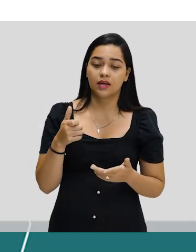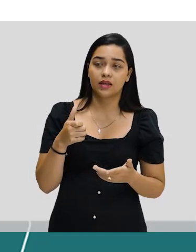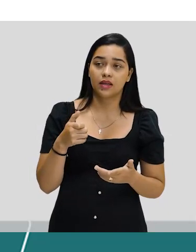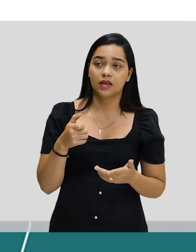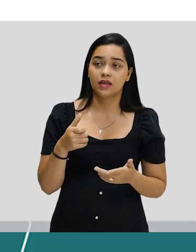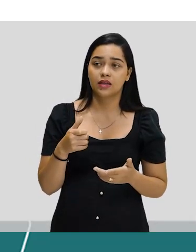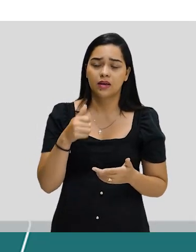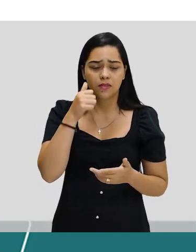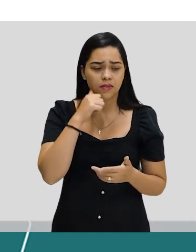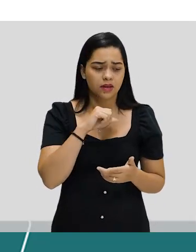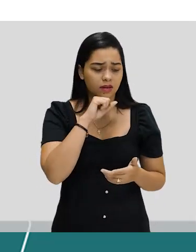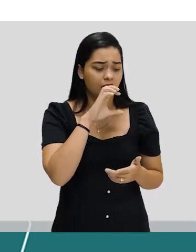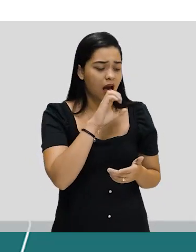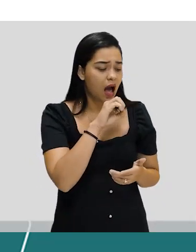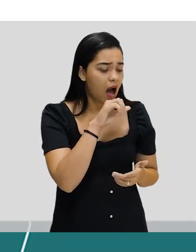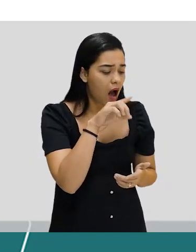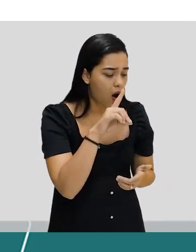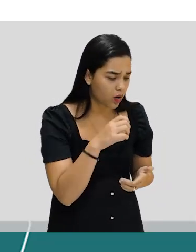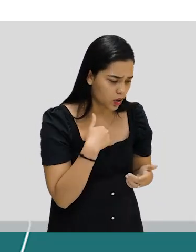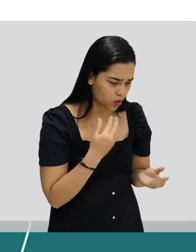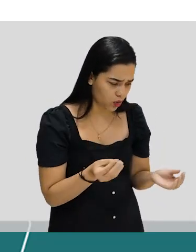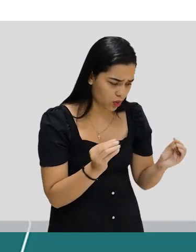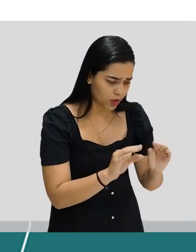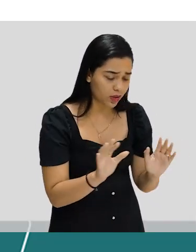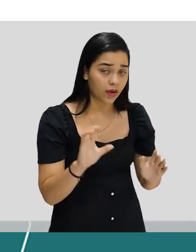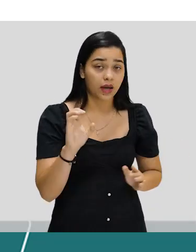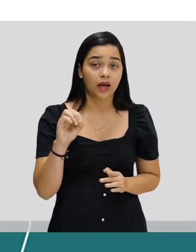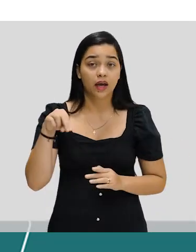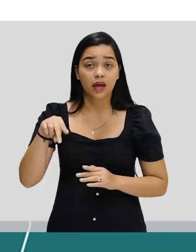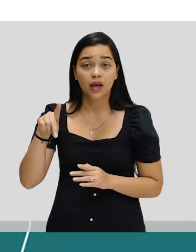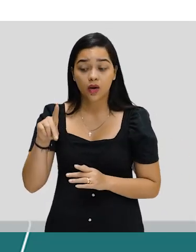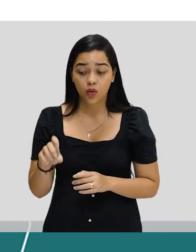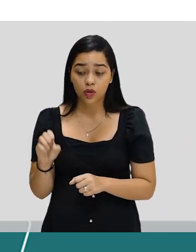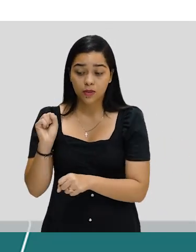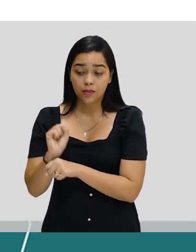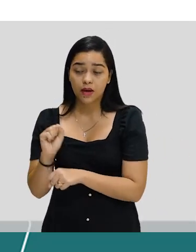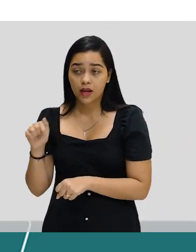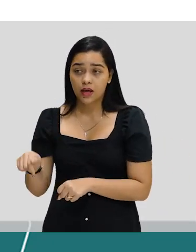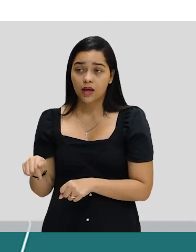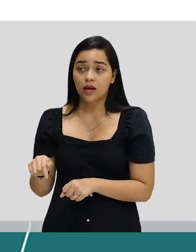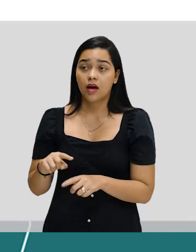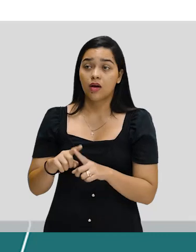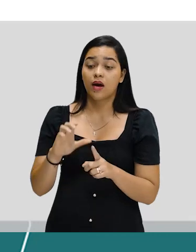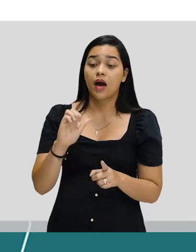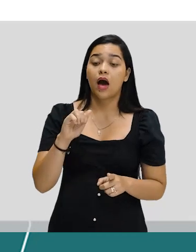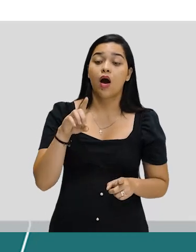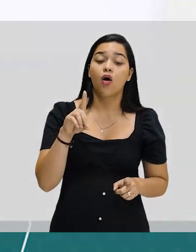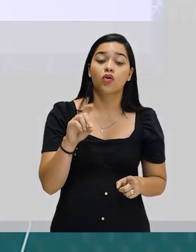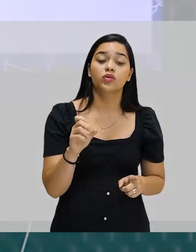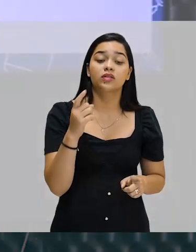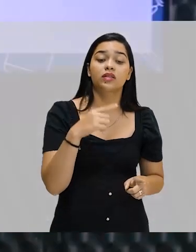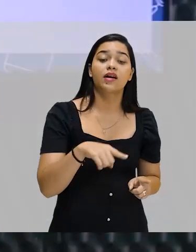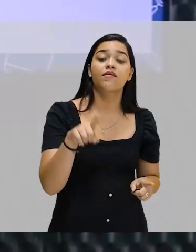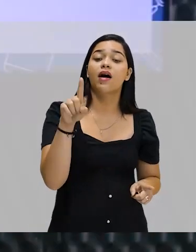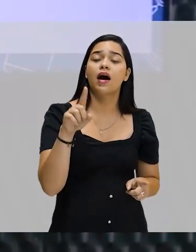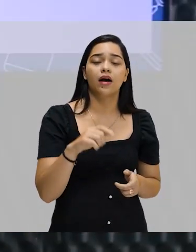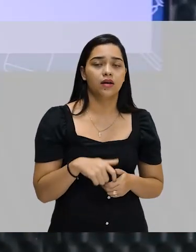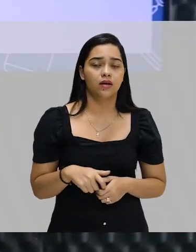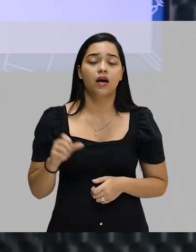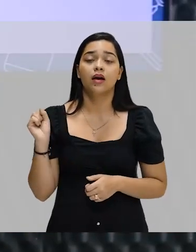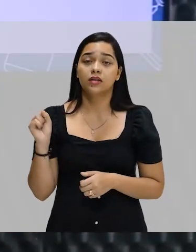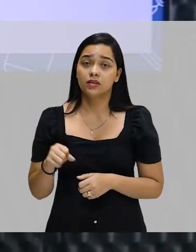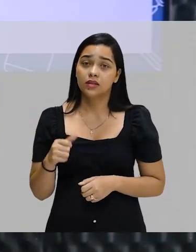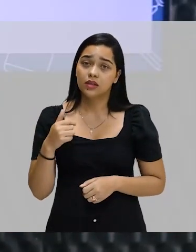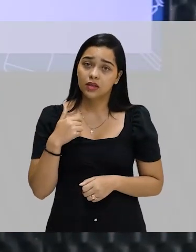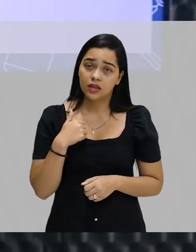mãe. Mãe, você viu aonde eu coloquei? Não, é onde, estático. Agora, aonde você vai, menino? Ah,